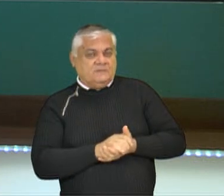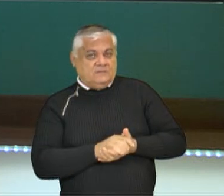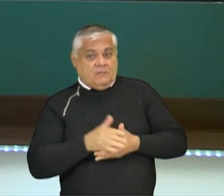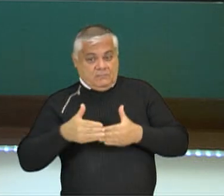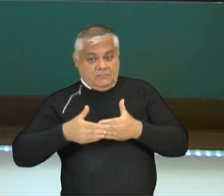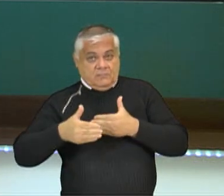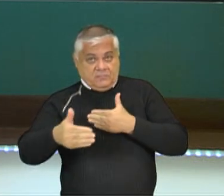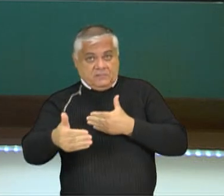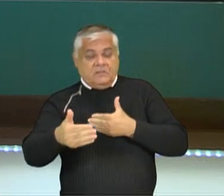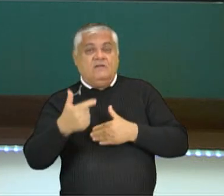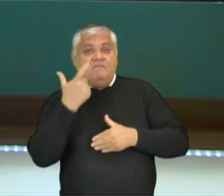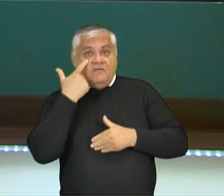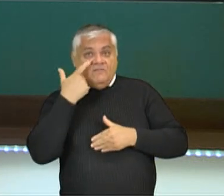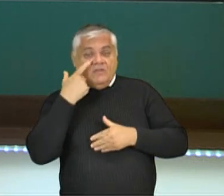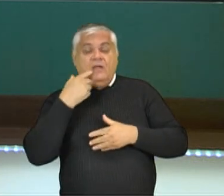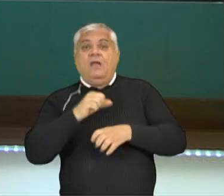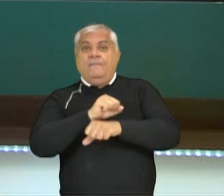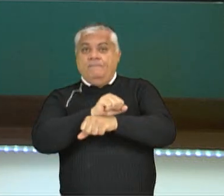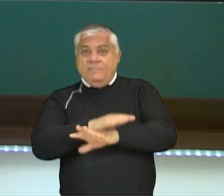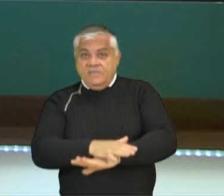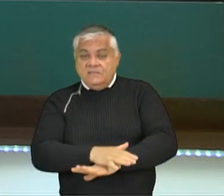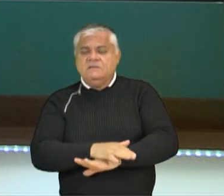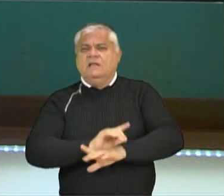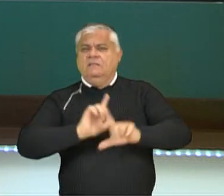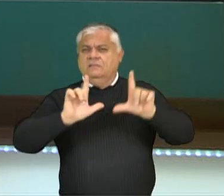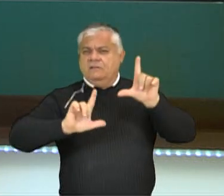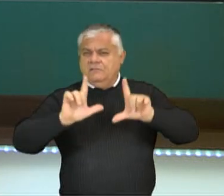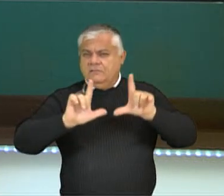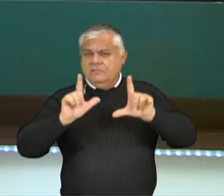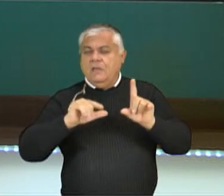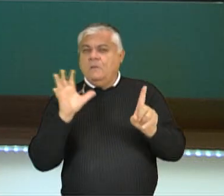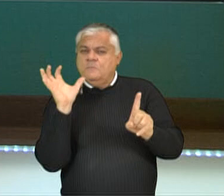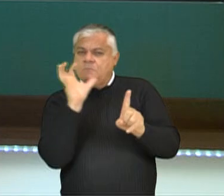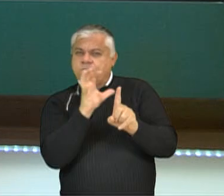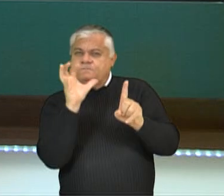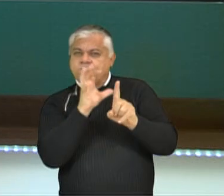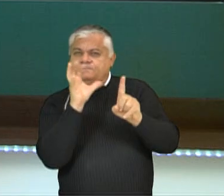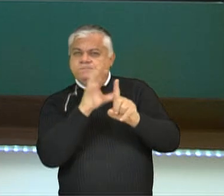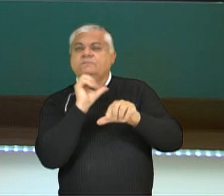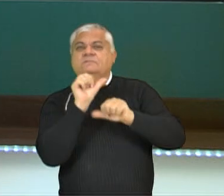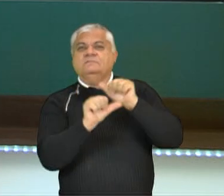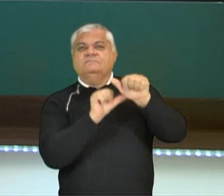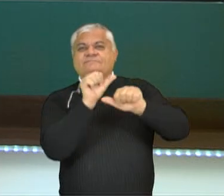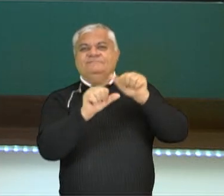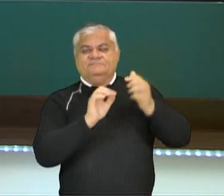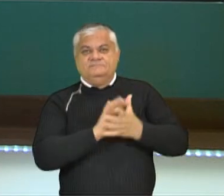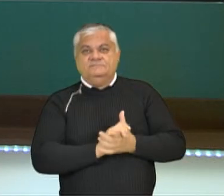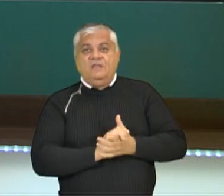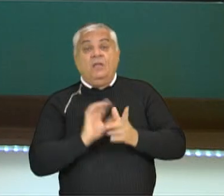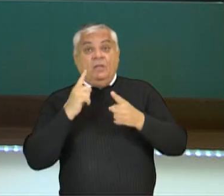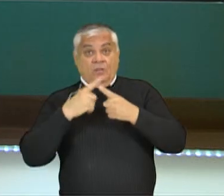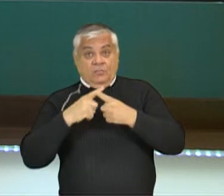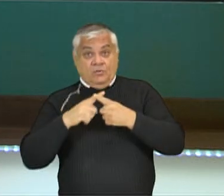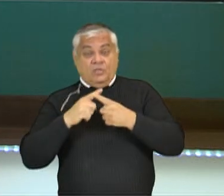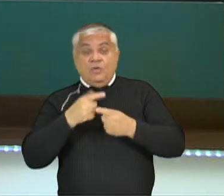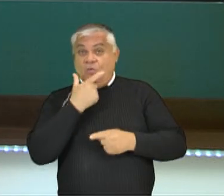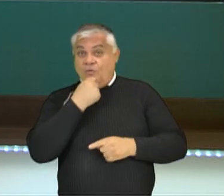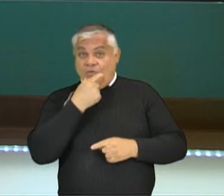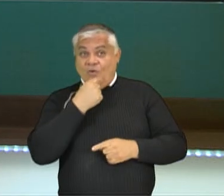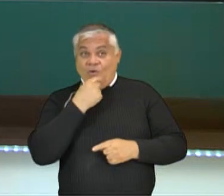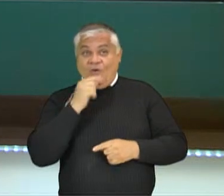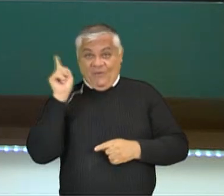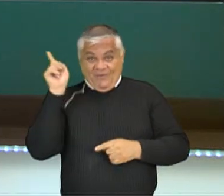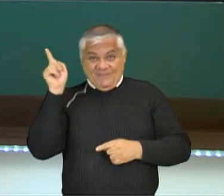ver que a mídia é uma das principais influenciadoras dessas mudanças. Porque o Nussmann, que é aquele presidente